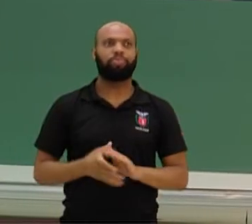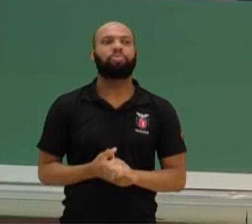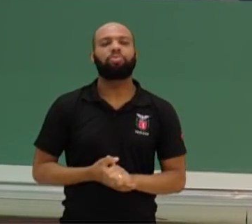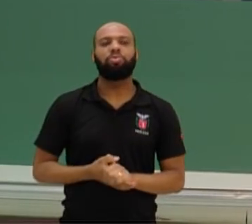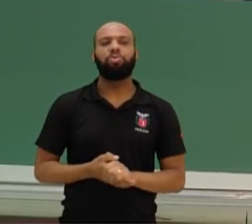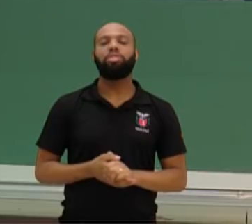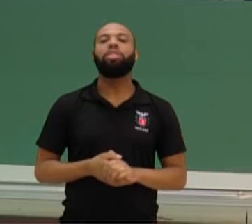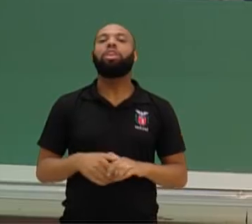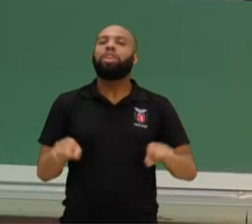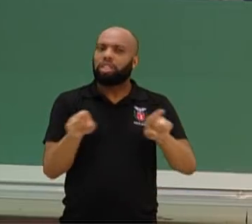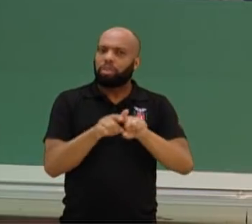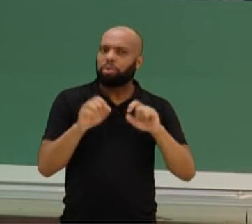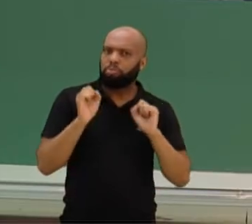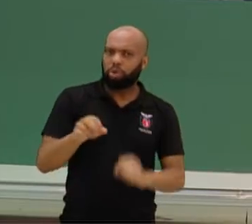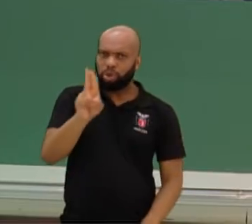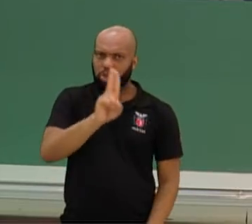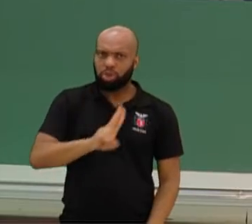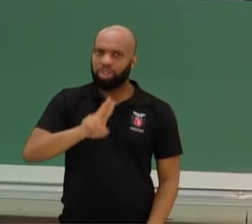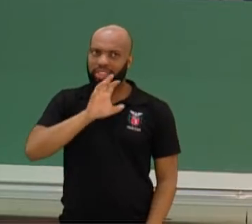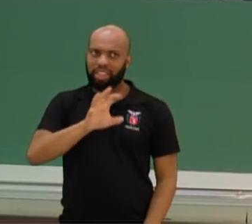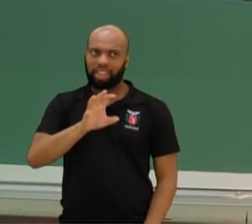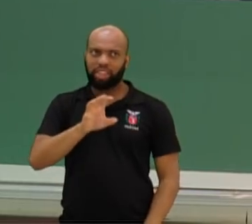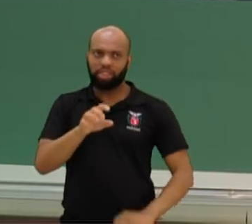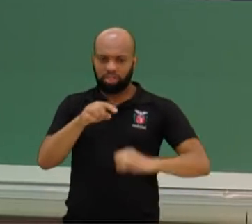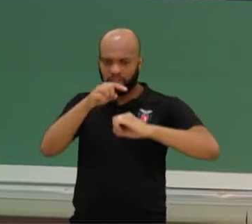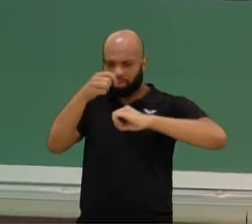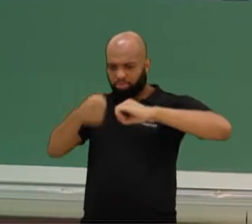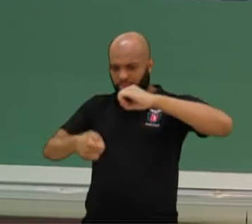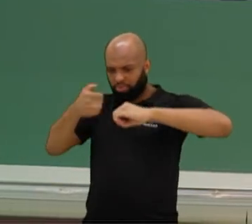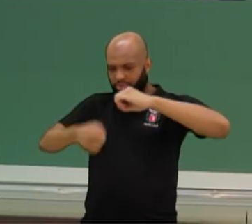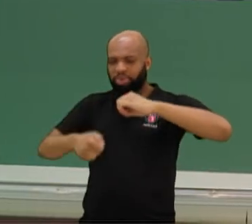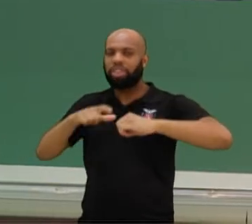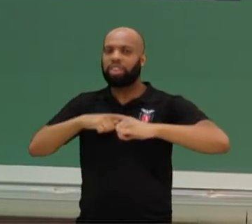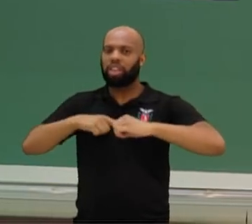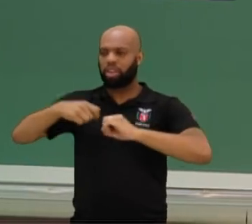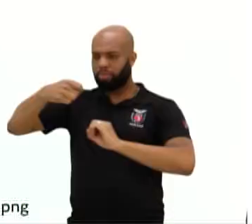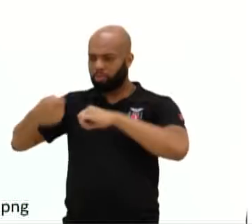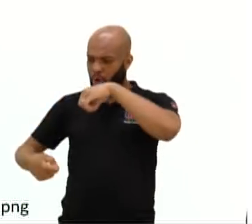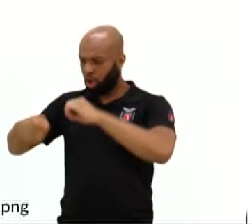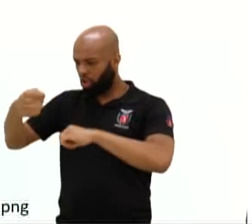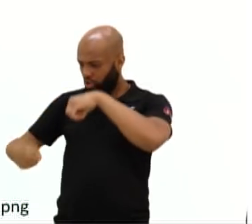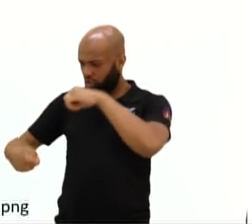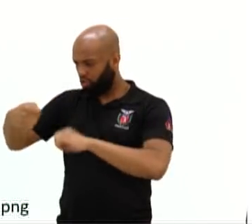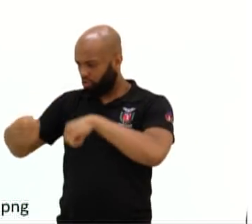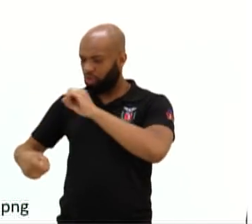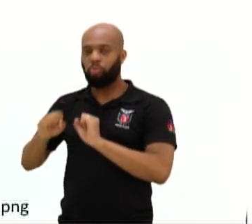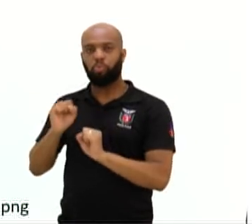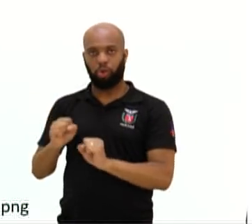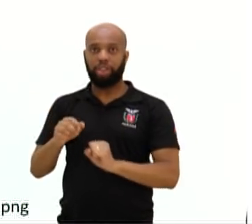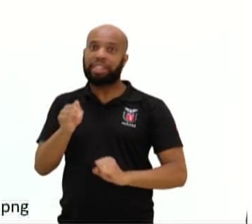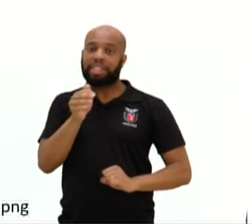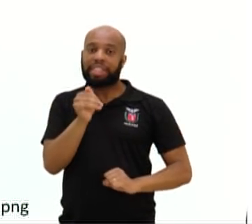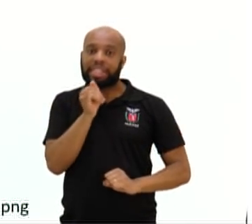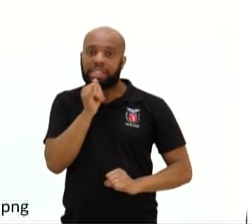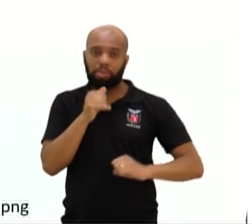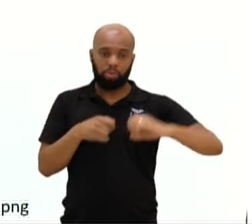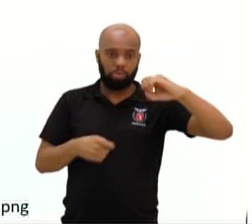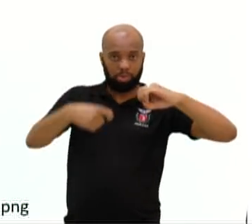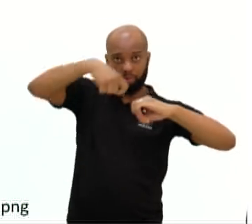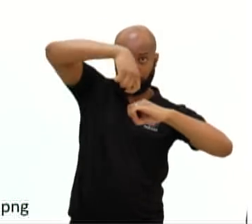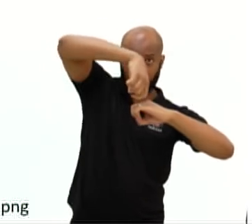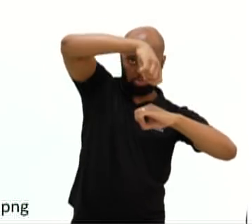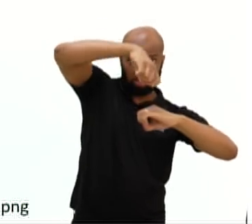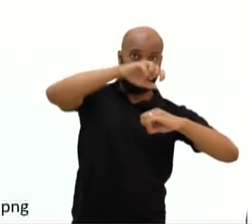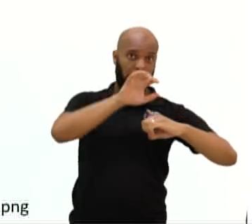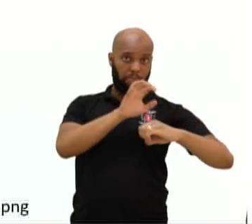E você pode usar a roldana móvel. Você pode ter um sistema de roldanas. Você fixa uma delas lá no